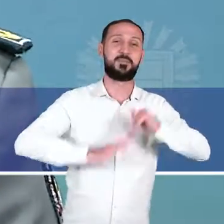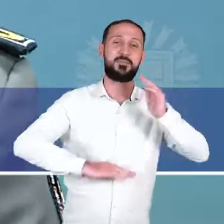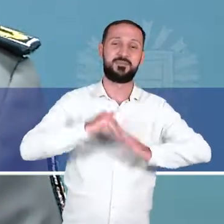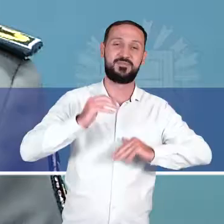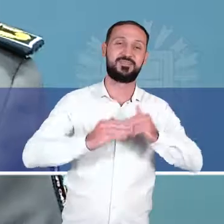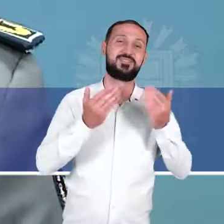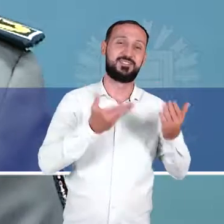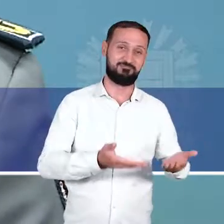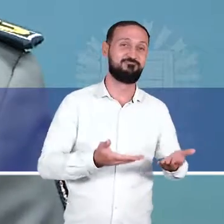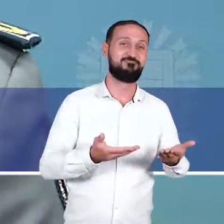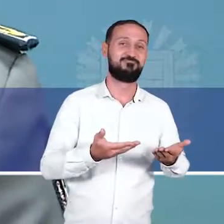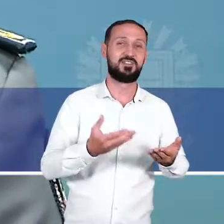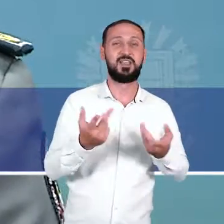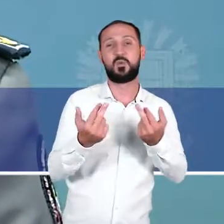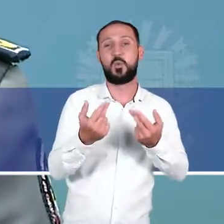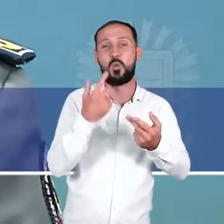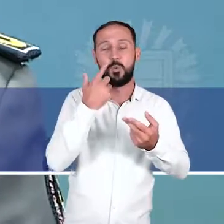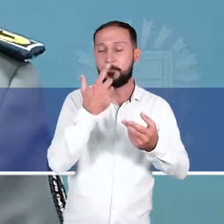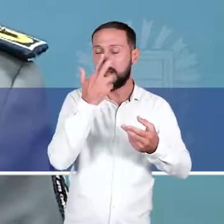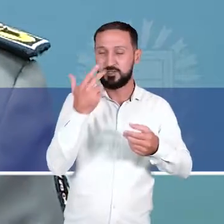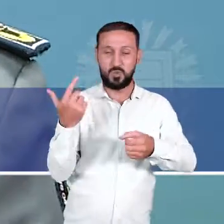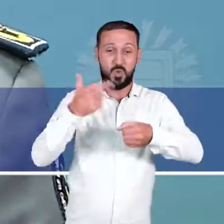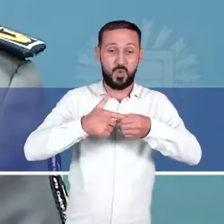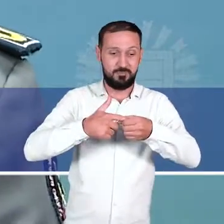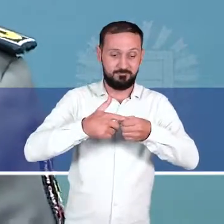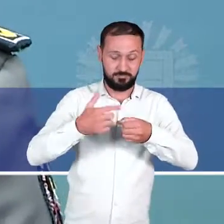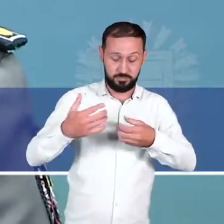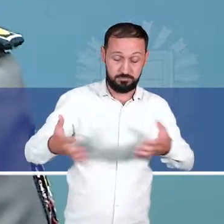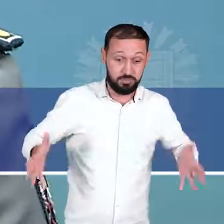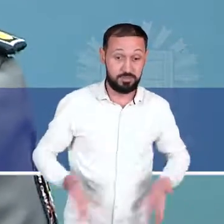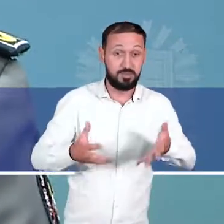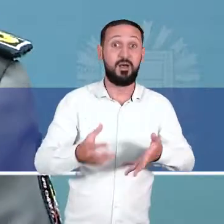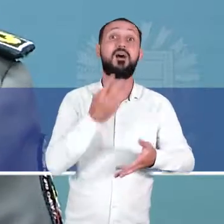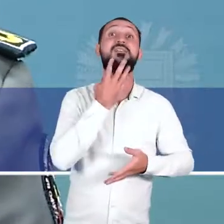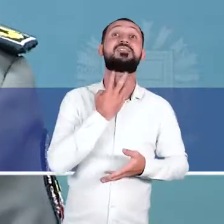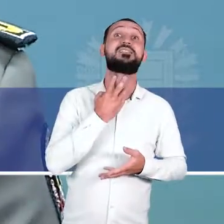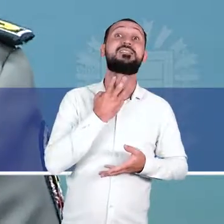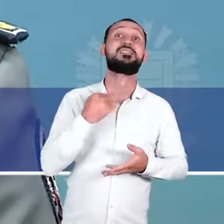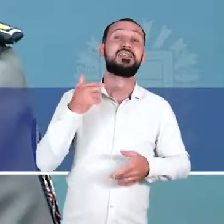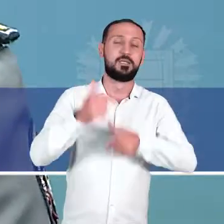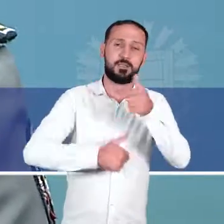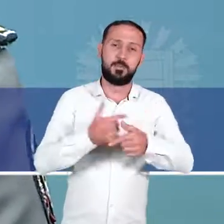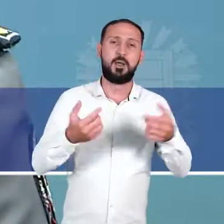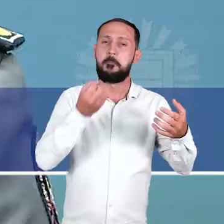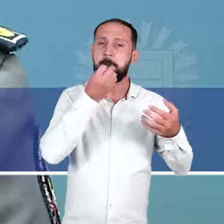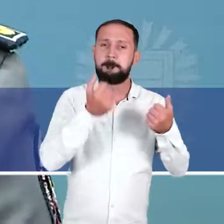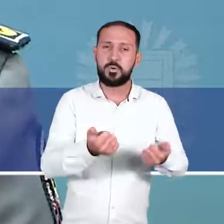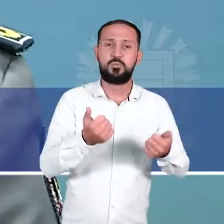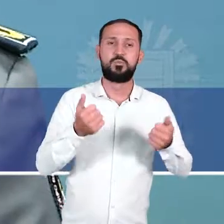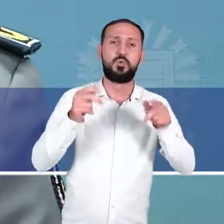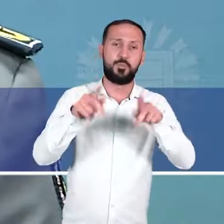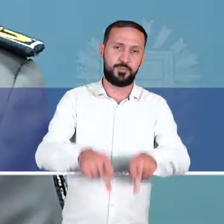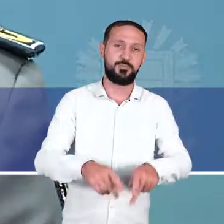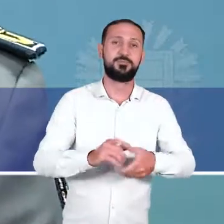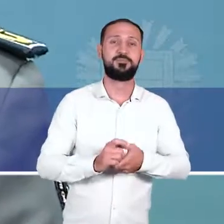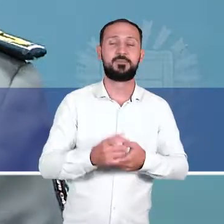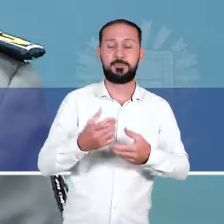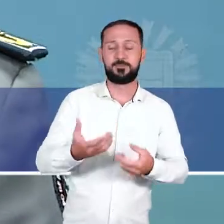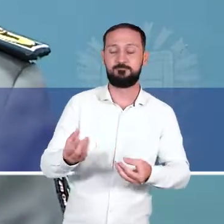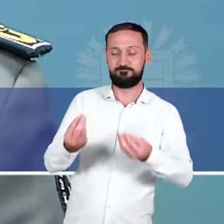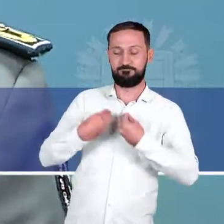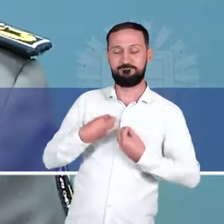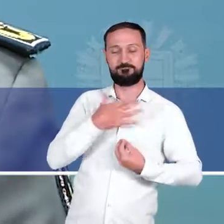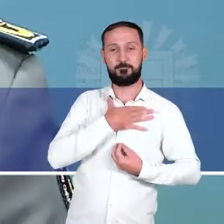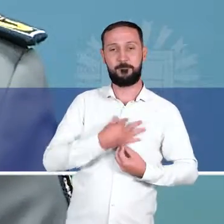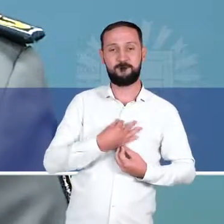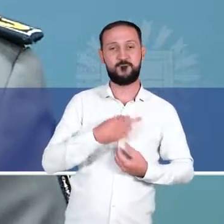para o profissional. É como se fosse um combustível, né, para você se manter motivado e prestar um bom serviço à população. Quem